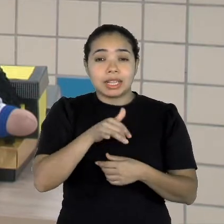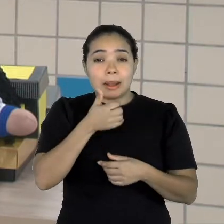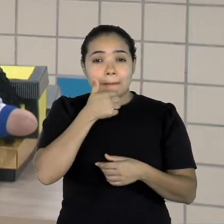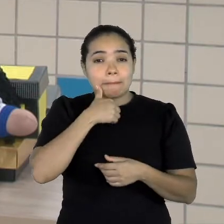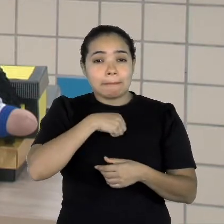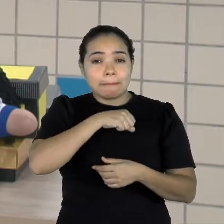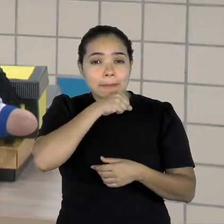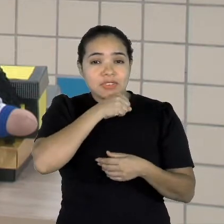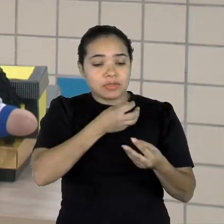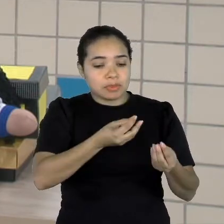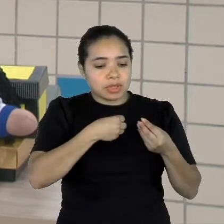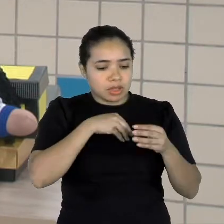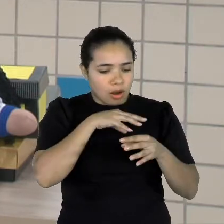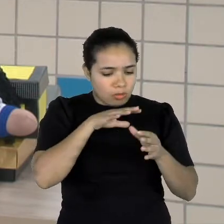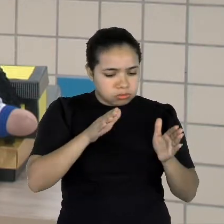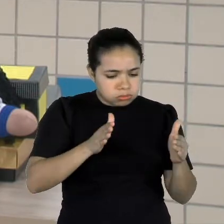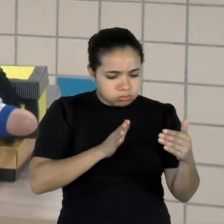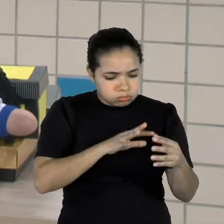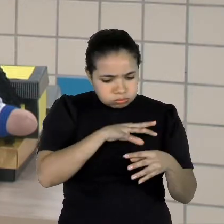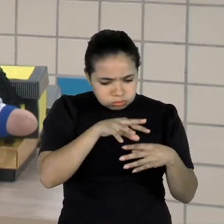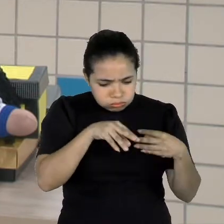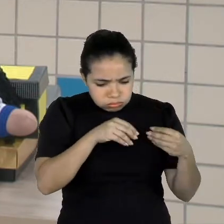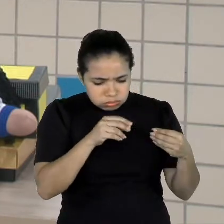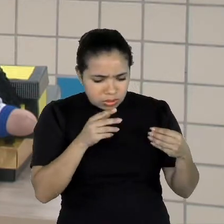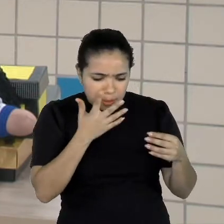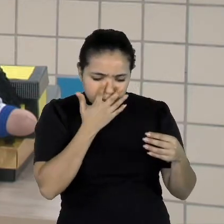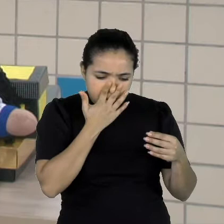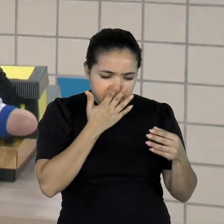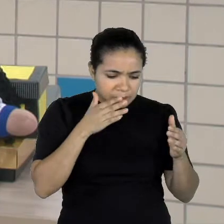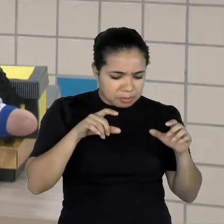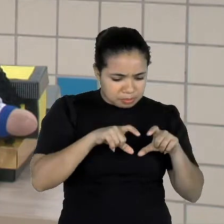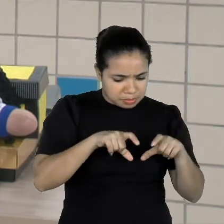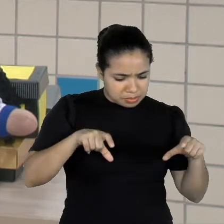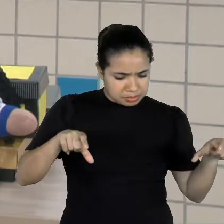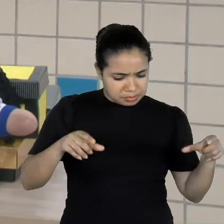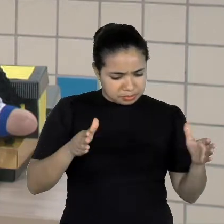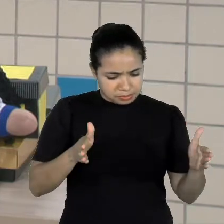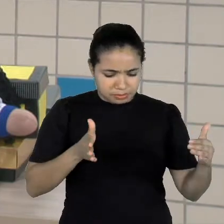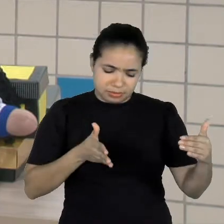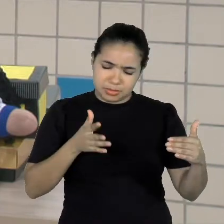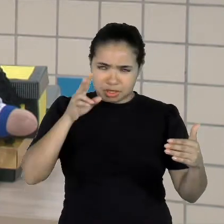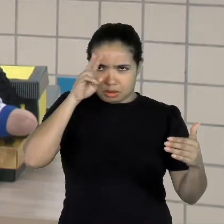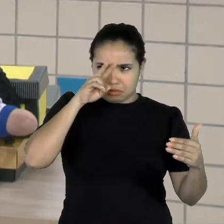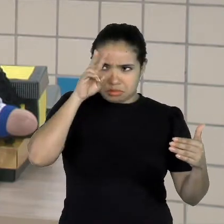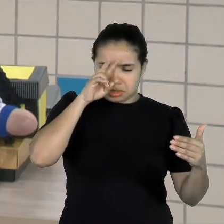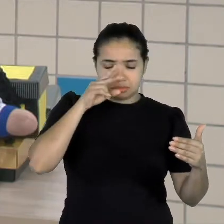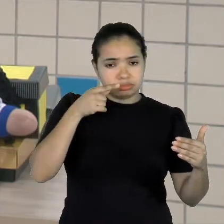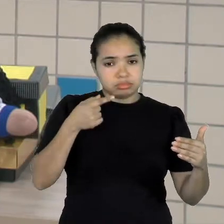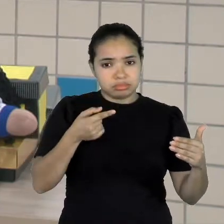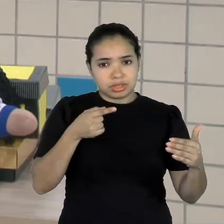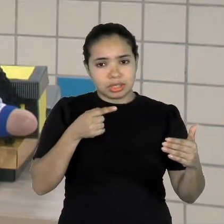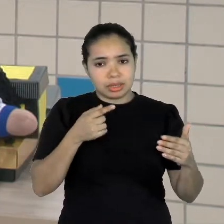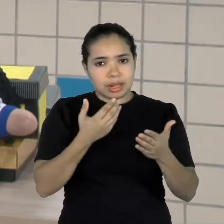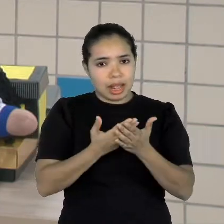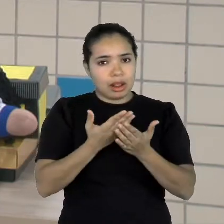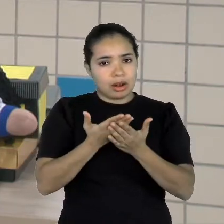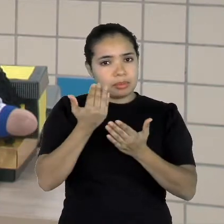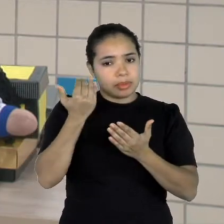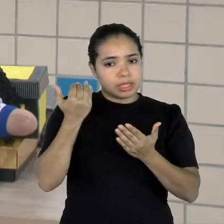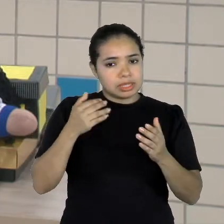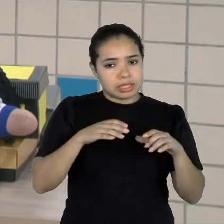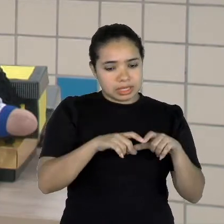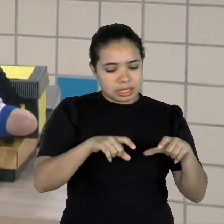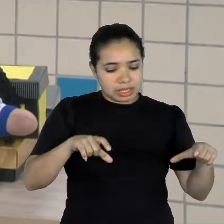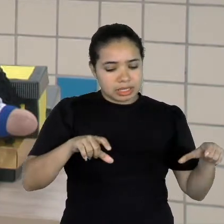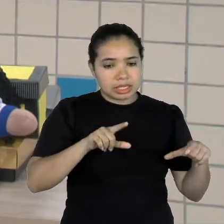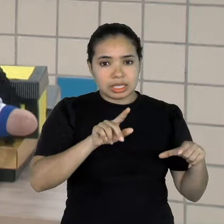um pacote bem fechado que tinha um formato de um retângulo. Lembrei do formato, pois teve uma aula na escola sobre as